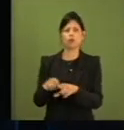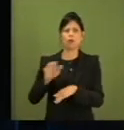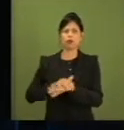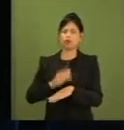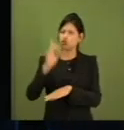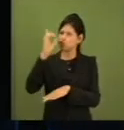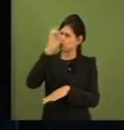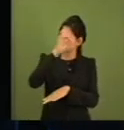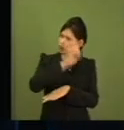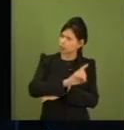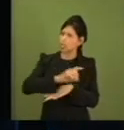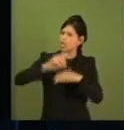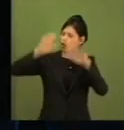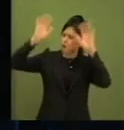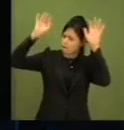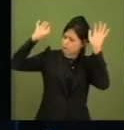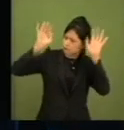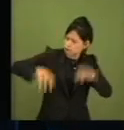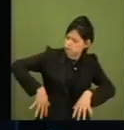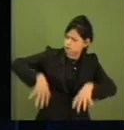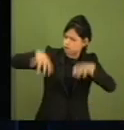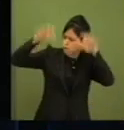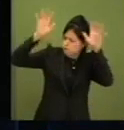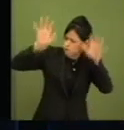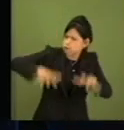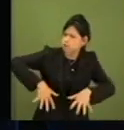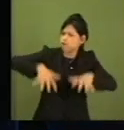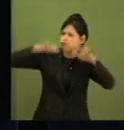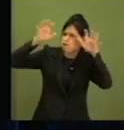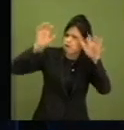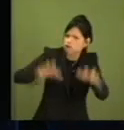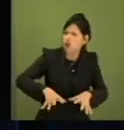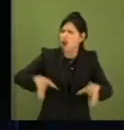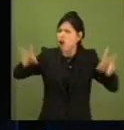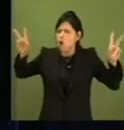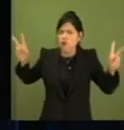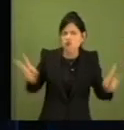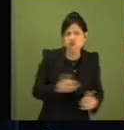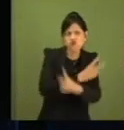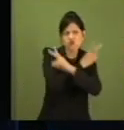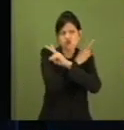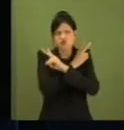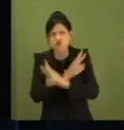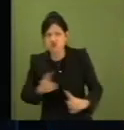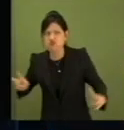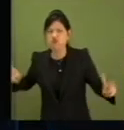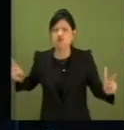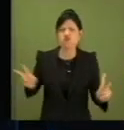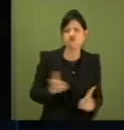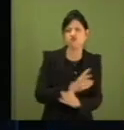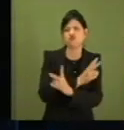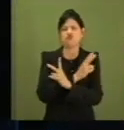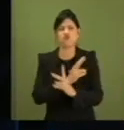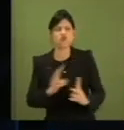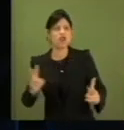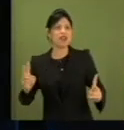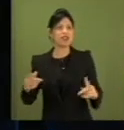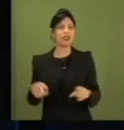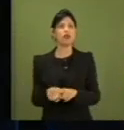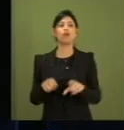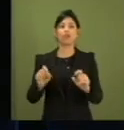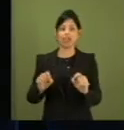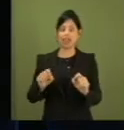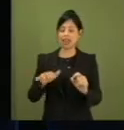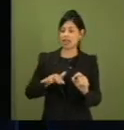chuvas volumosas e os ventos fortes atingem também no dia a dia as regiões da campanha, fronteira oeste,